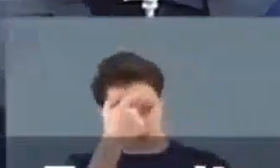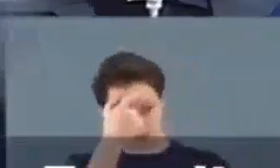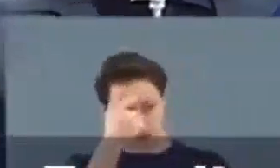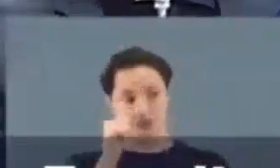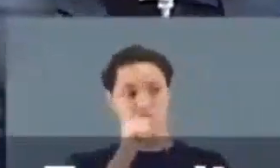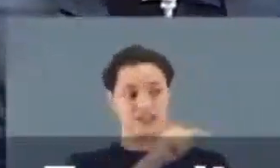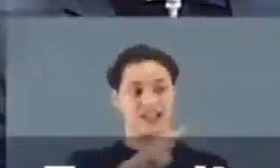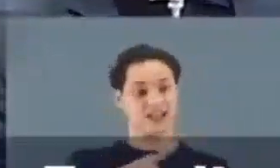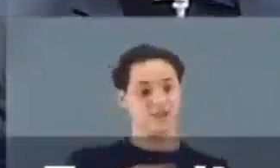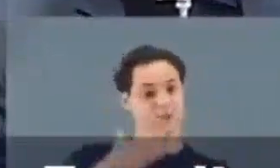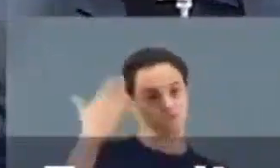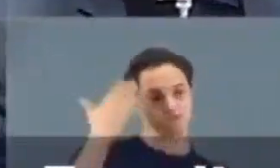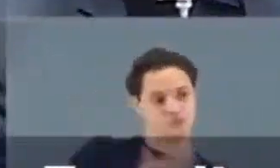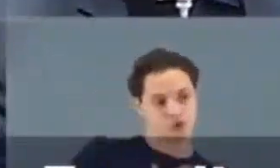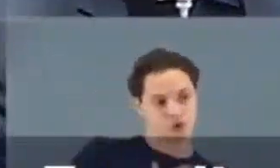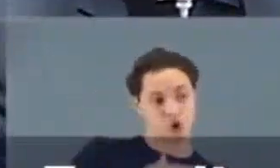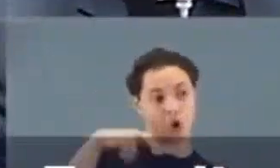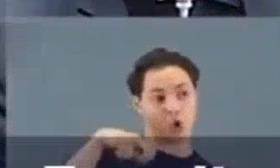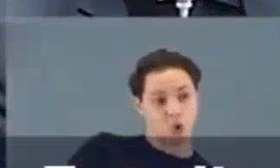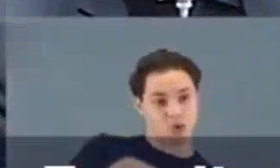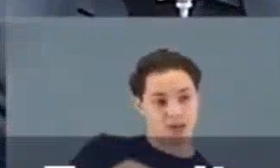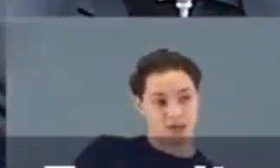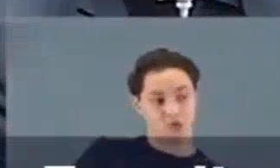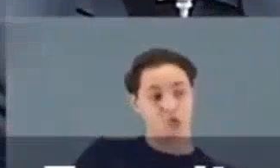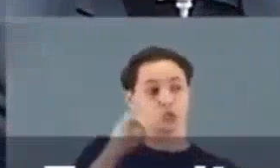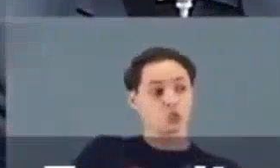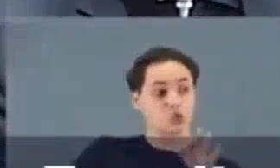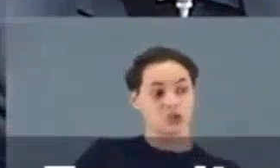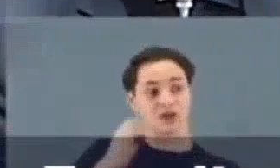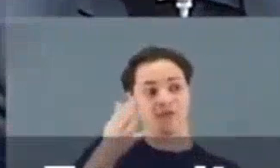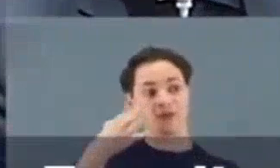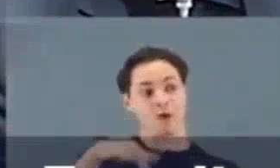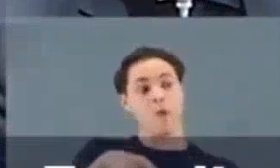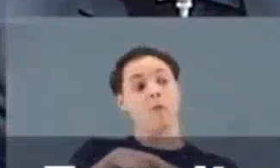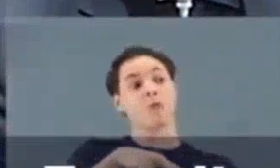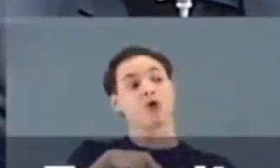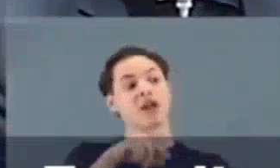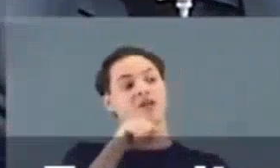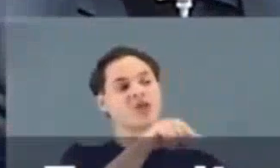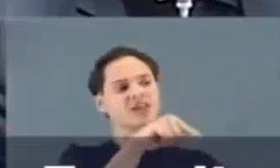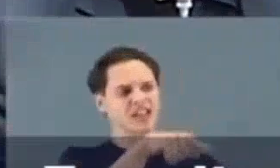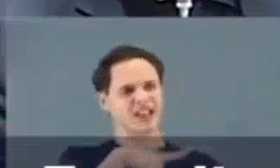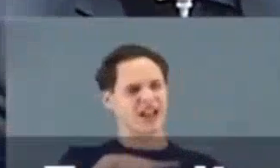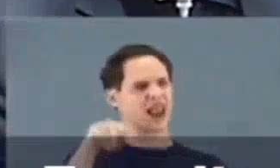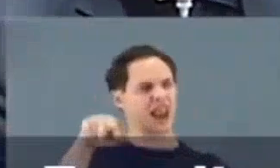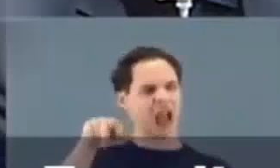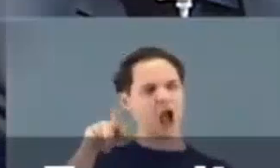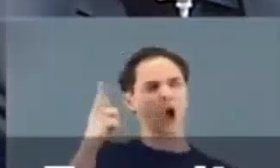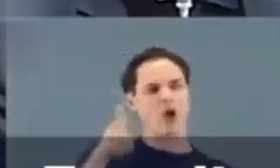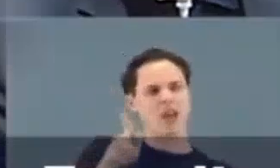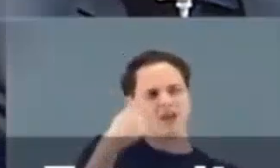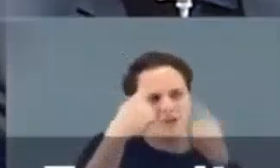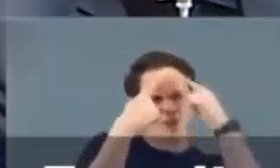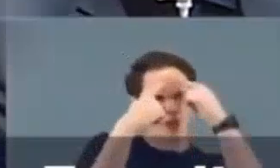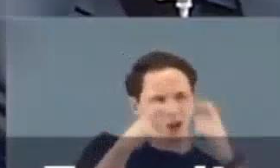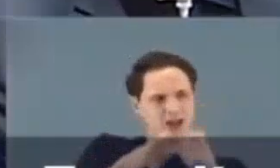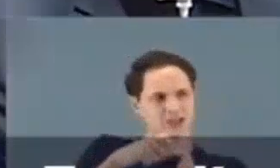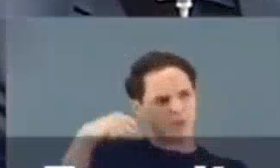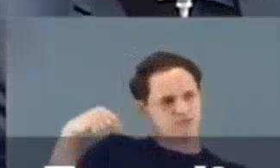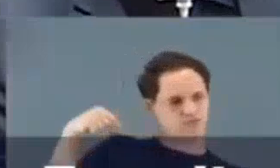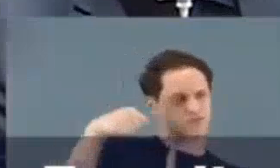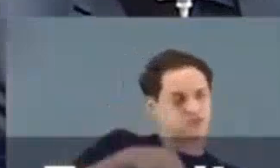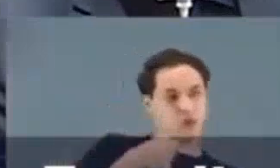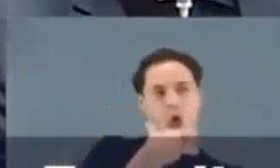condenado pela Justiça Federal exatamente pelo ato onde consta que o senhor teria agredido um